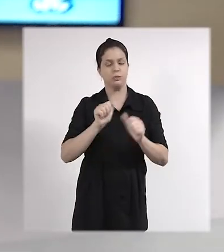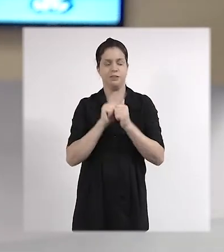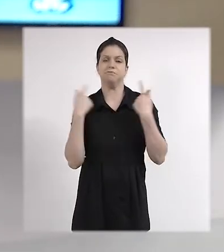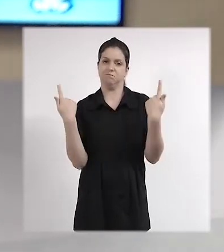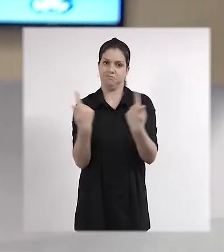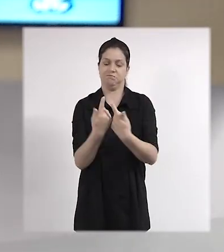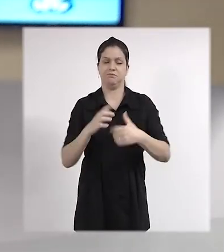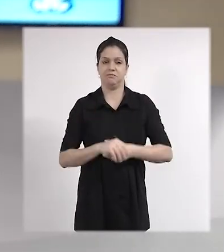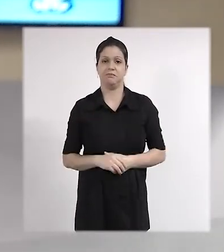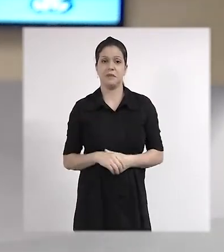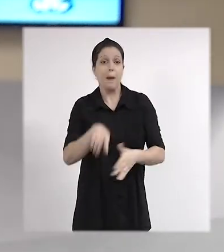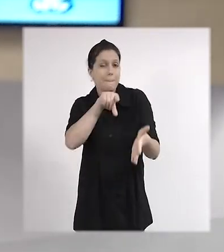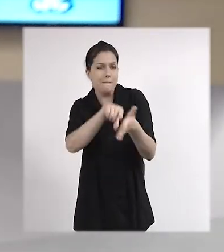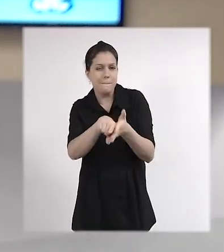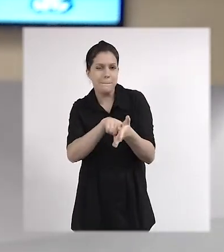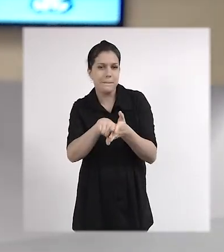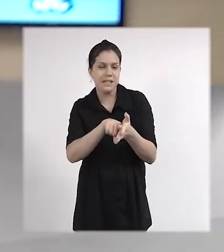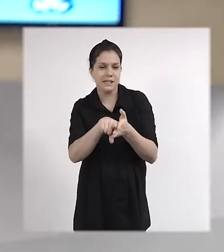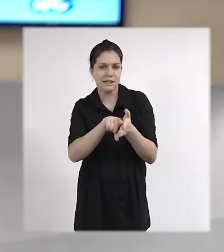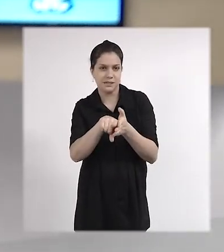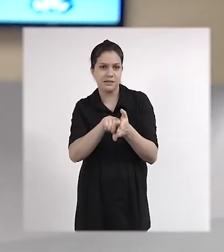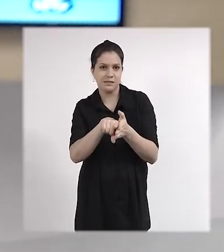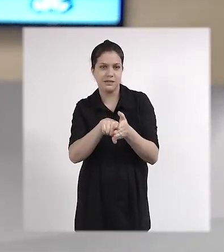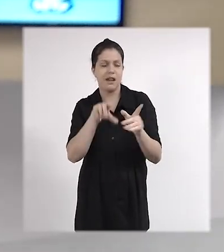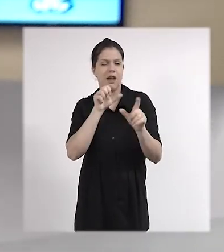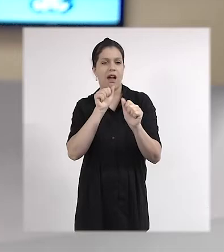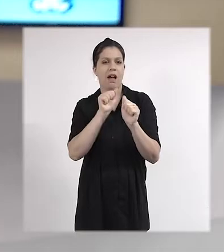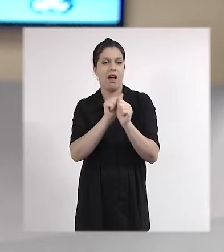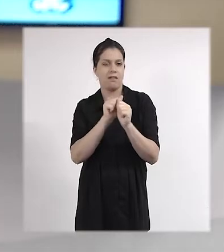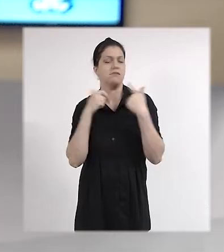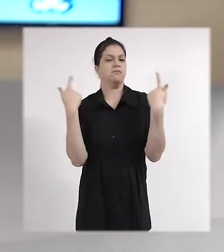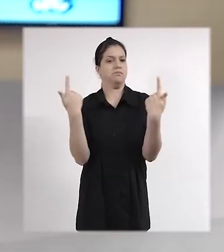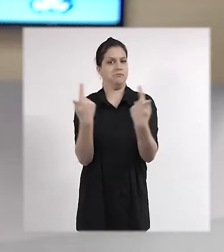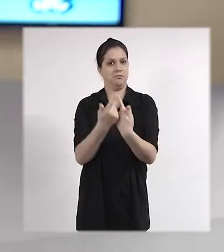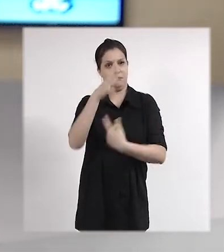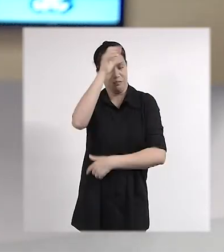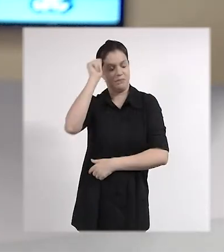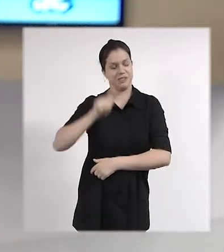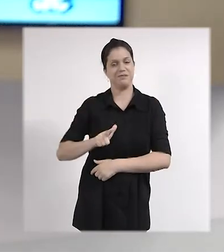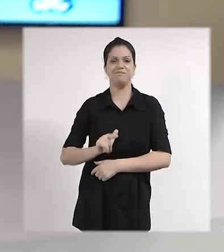É só pesquisar por Assembleia Legislativa de Mato Grosso do